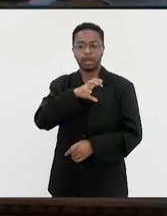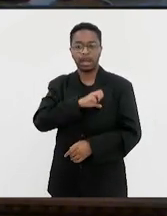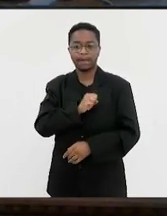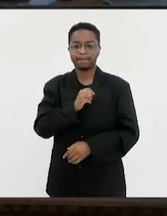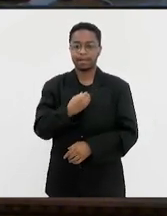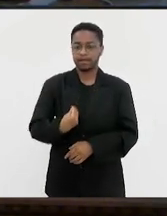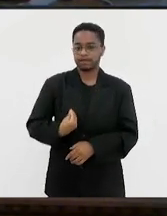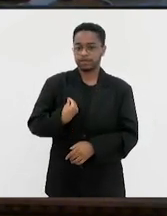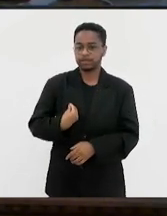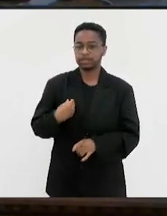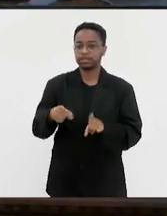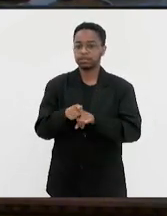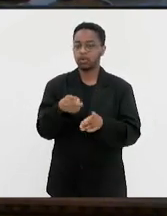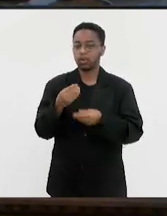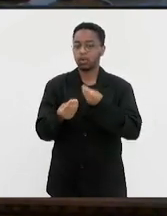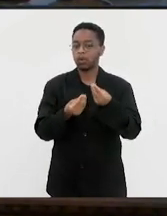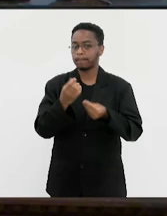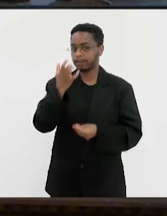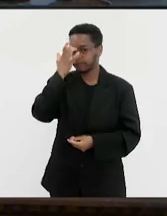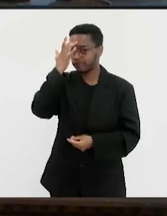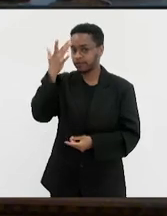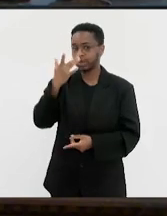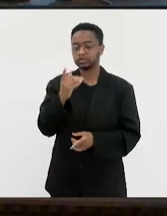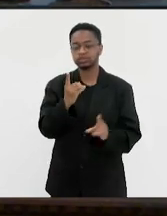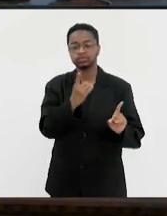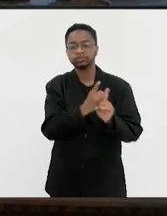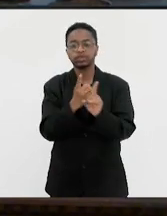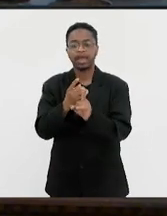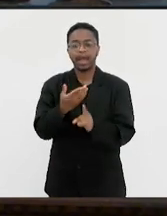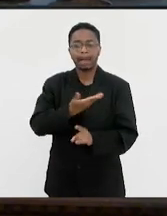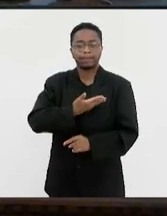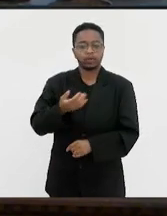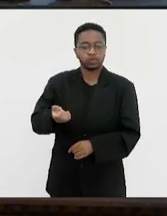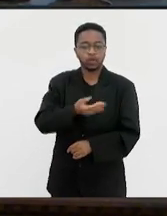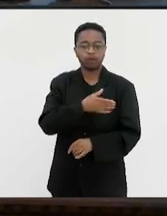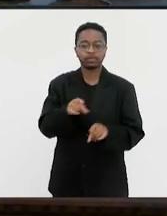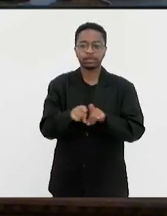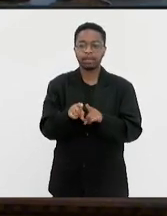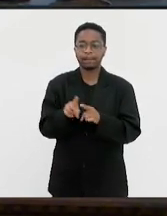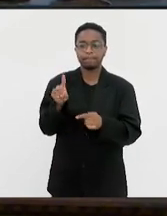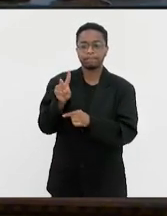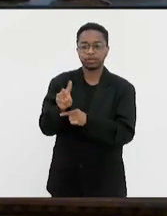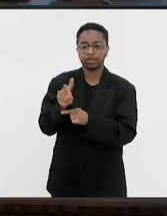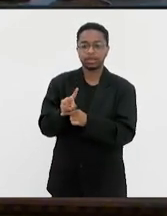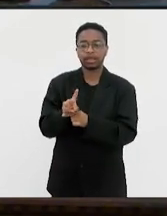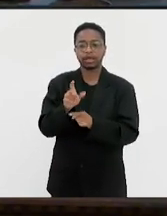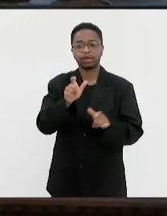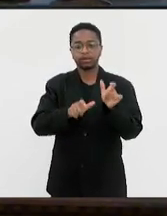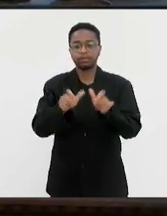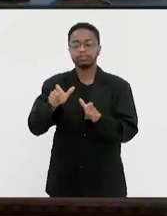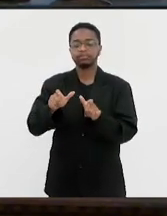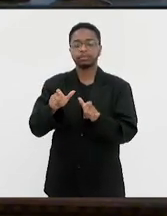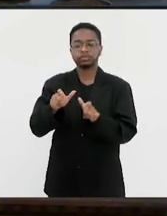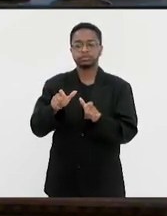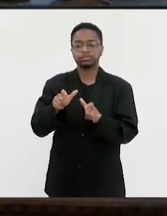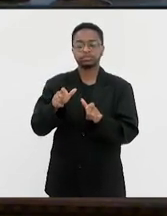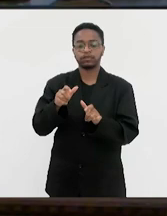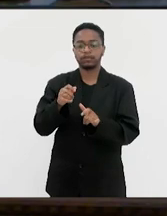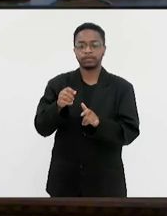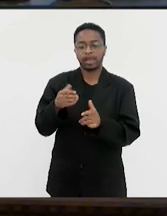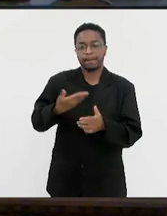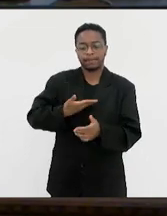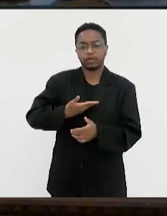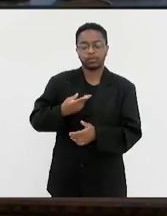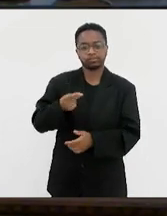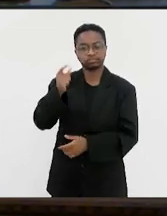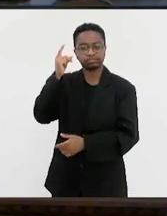sua facilidade de fazer os amigos e também de preservar os velhos, seus gestos, sua maneira de falar,